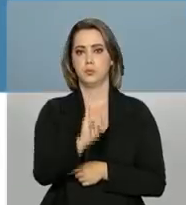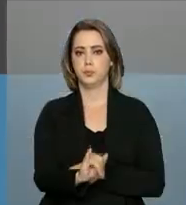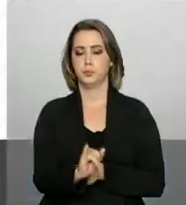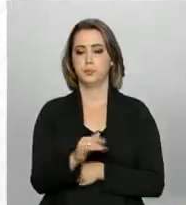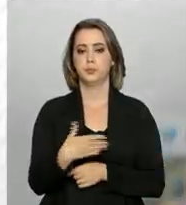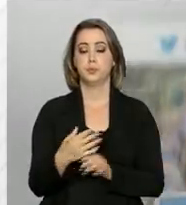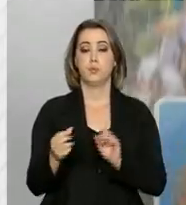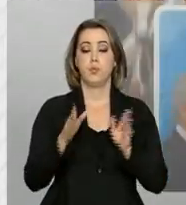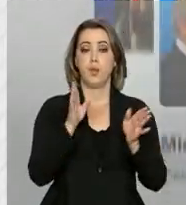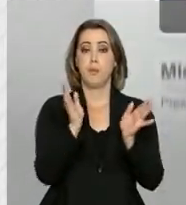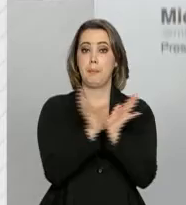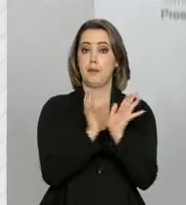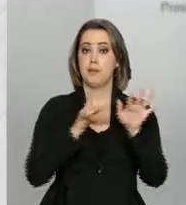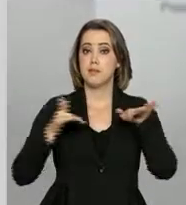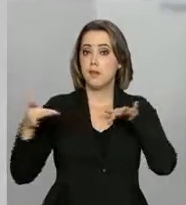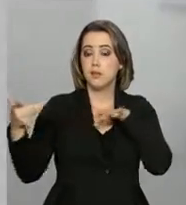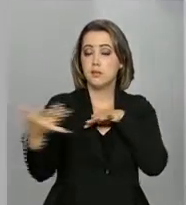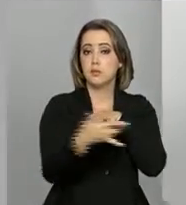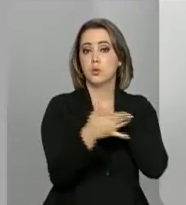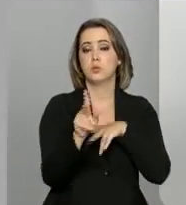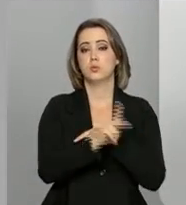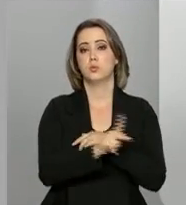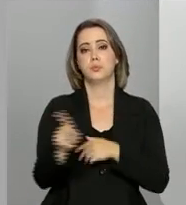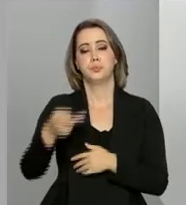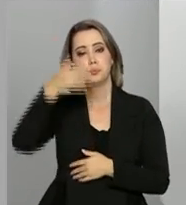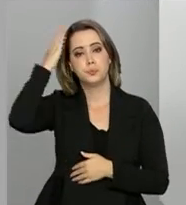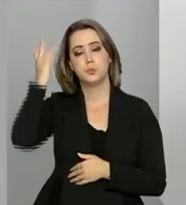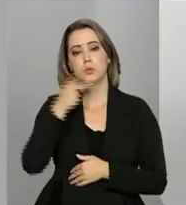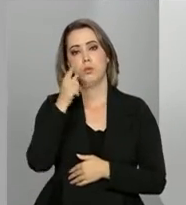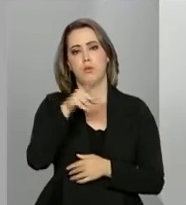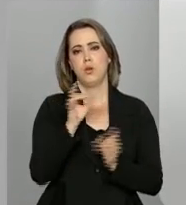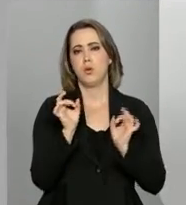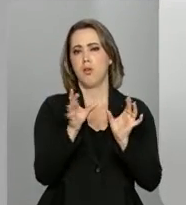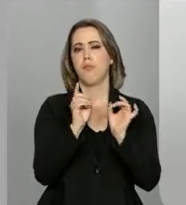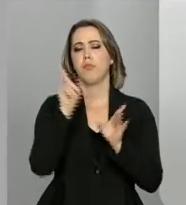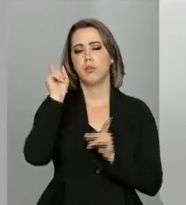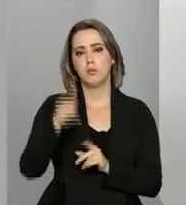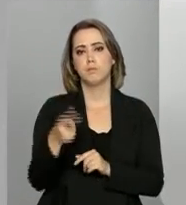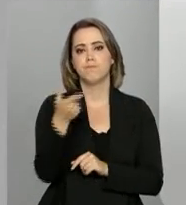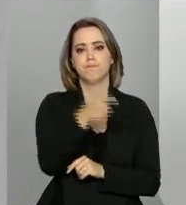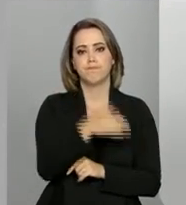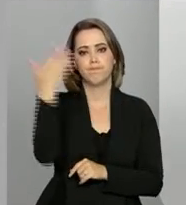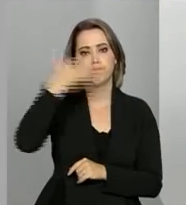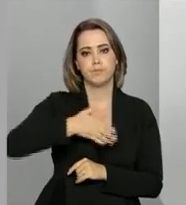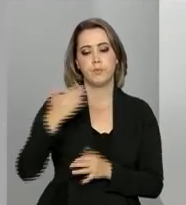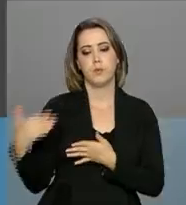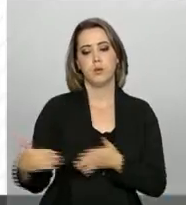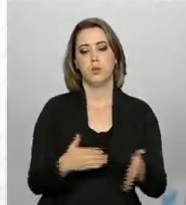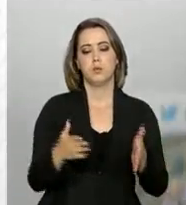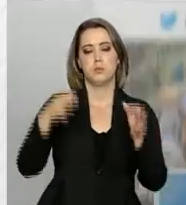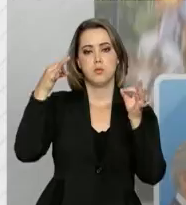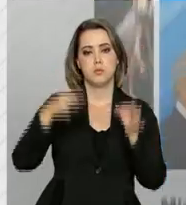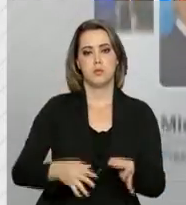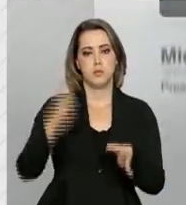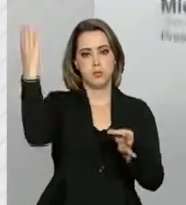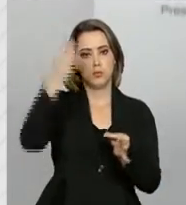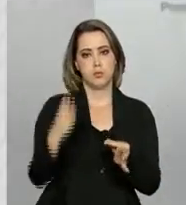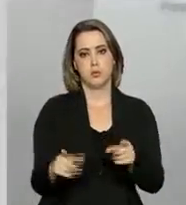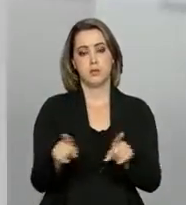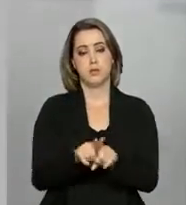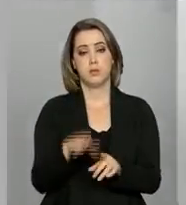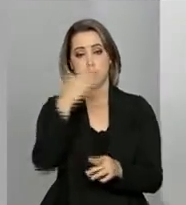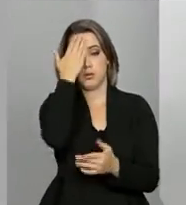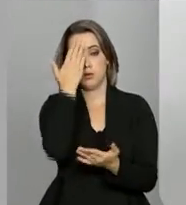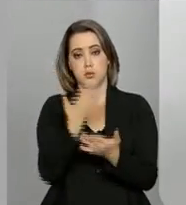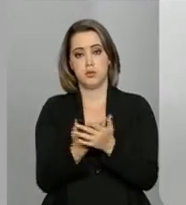pelas redes sociais o presidente michel temer disse que o leilão é mais uma prova de que o brasil está no rumo certo e que a credibilidade da